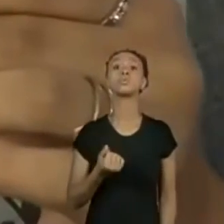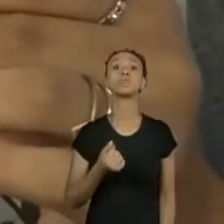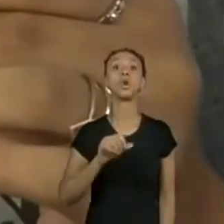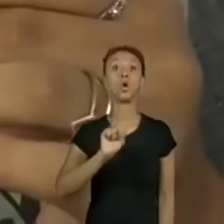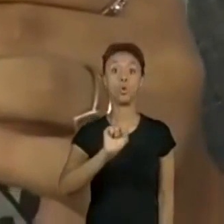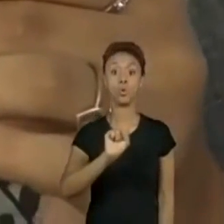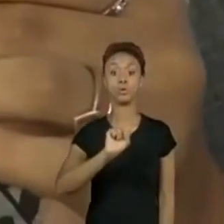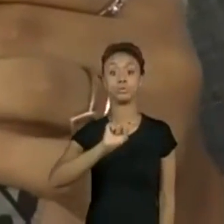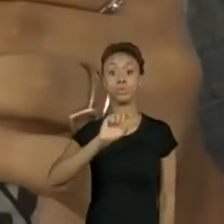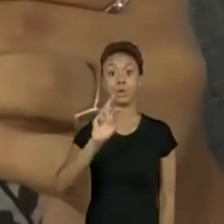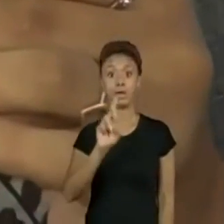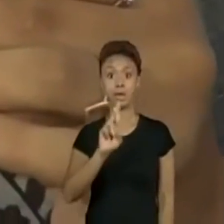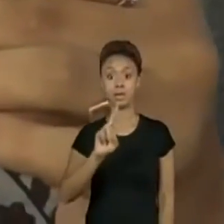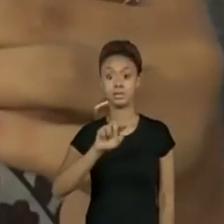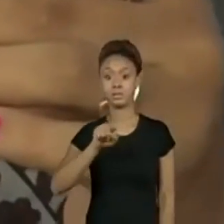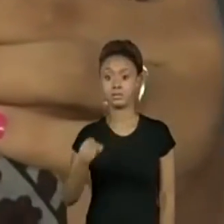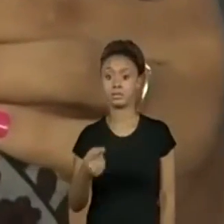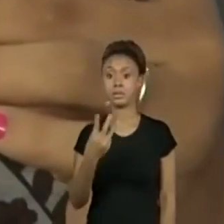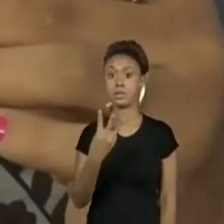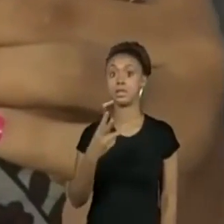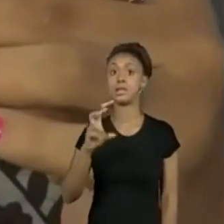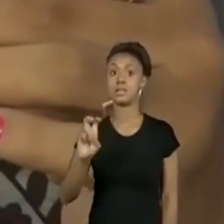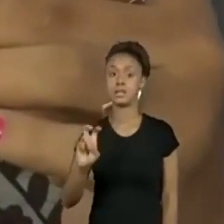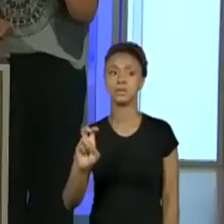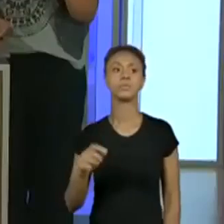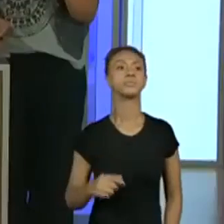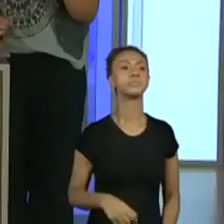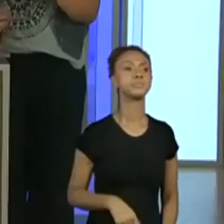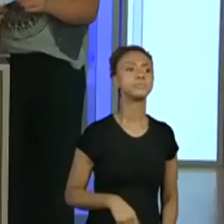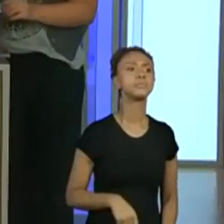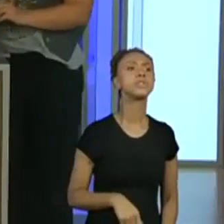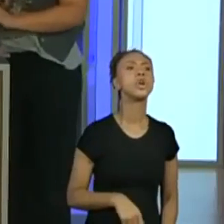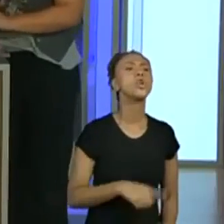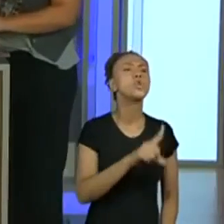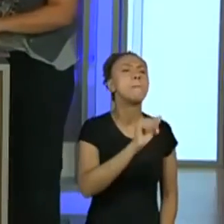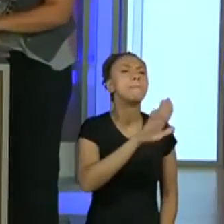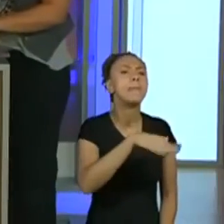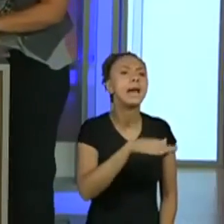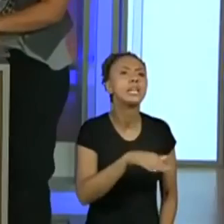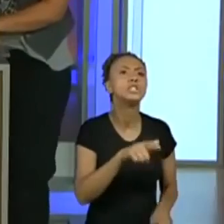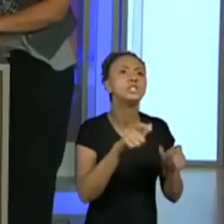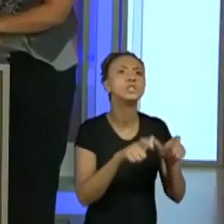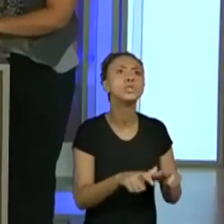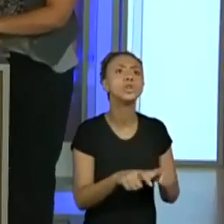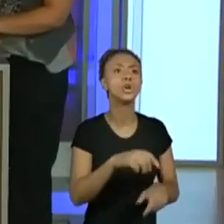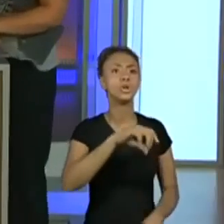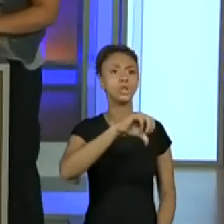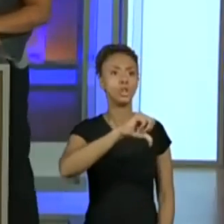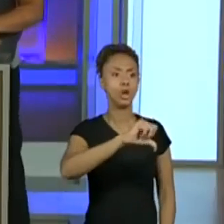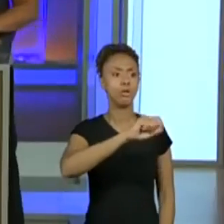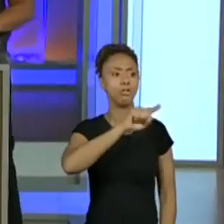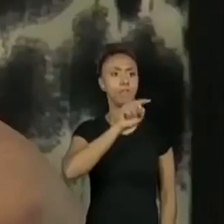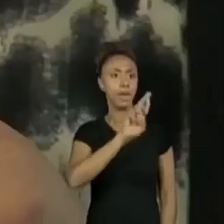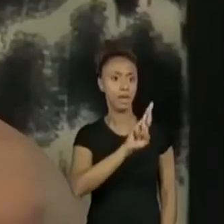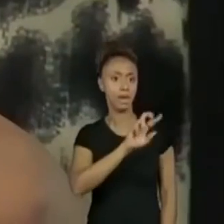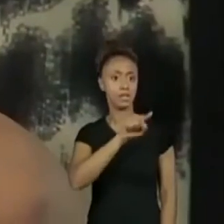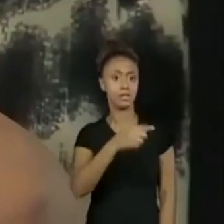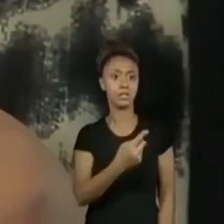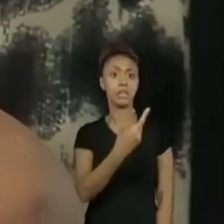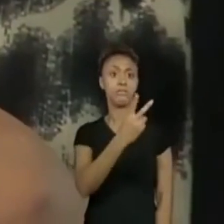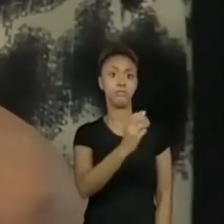R$ 8,35. No baratinho, R$ 9,20. Olha só.